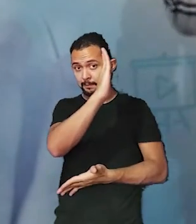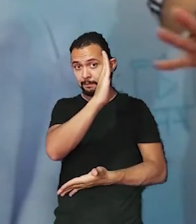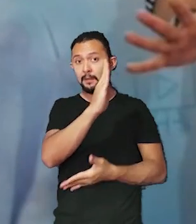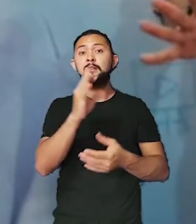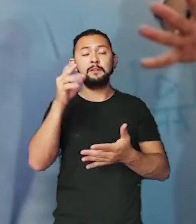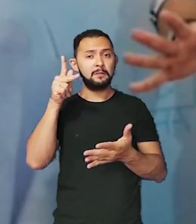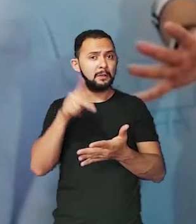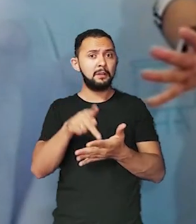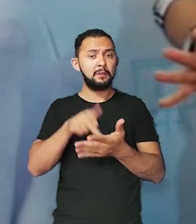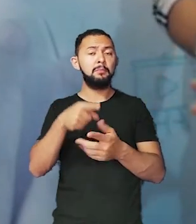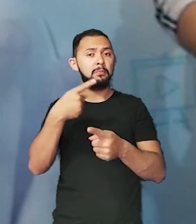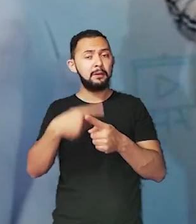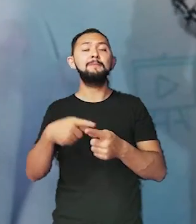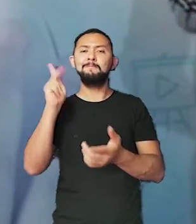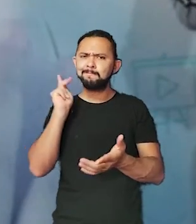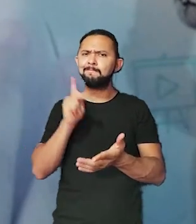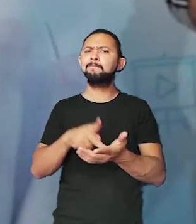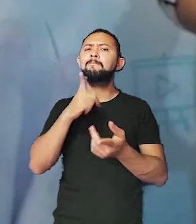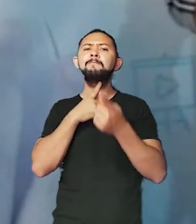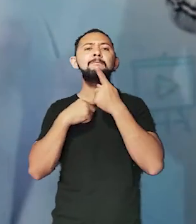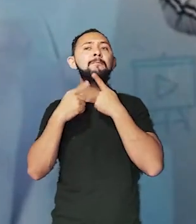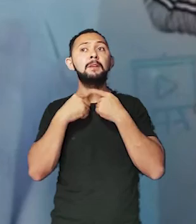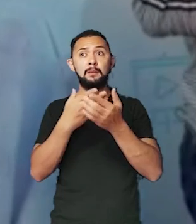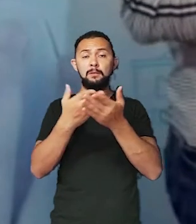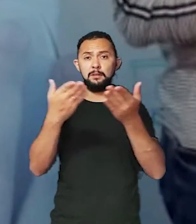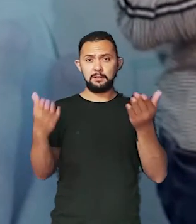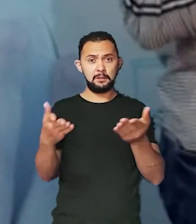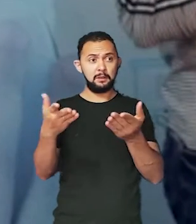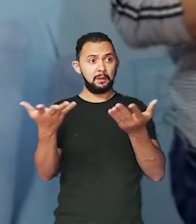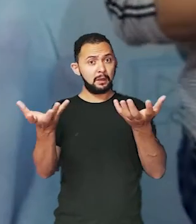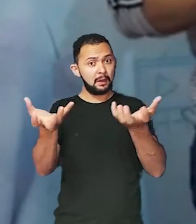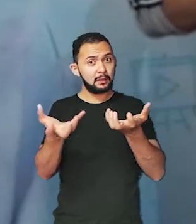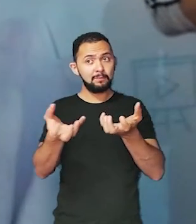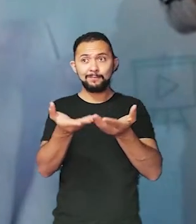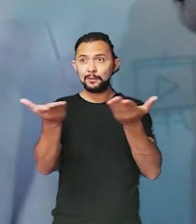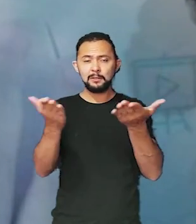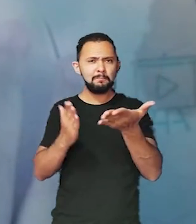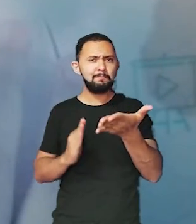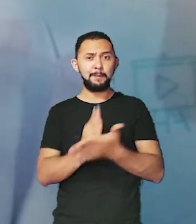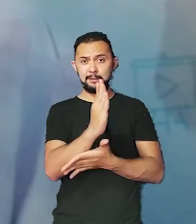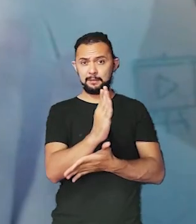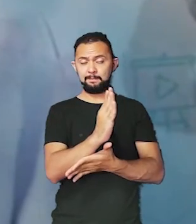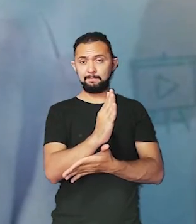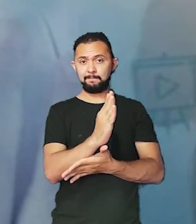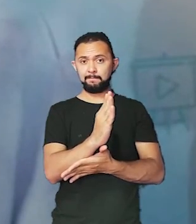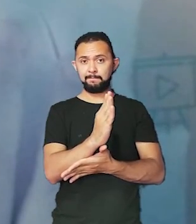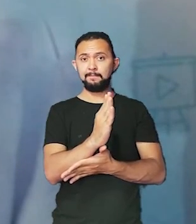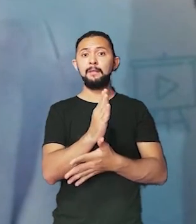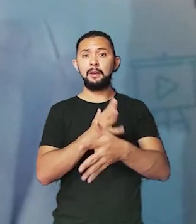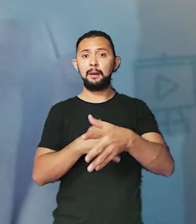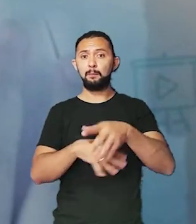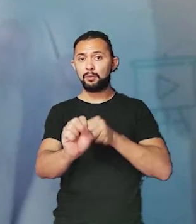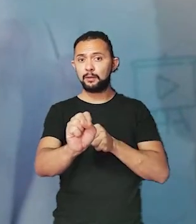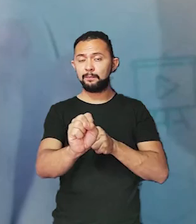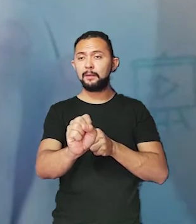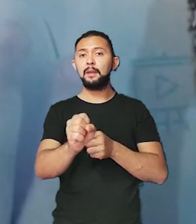De fato, é o nosso maior desejo, certo? Nós não estamos aqui querendo preencher um tempo de vocês, não. Nós estamos aqui realmente